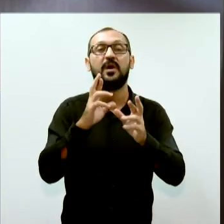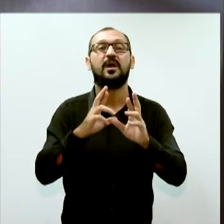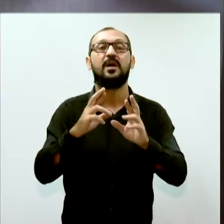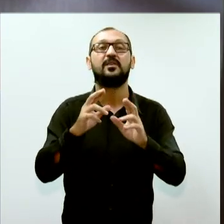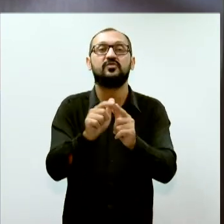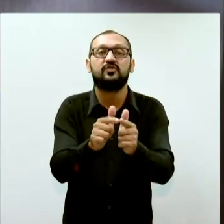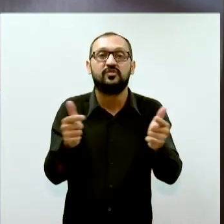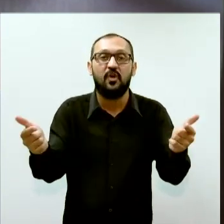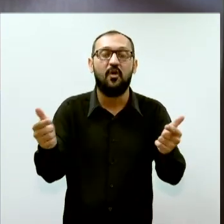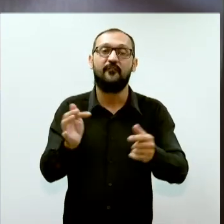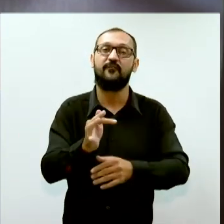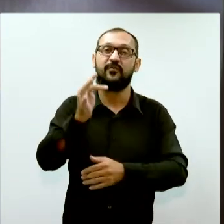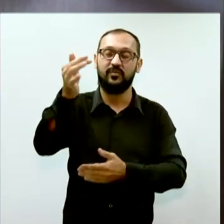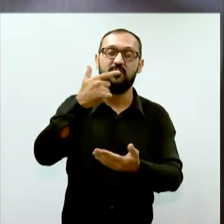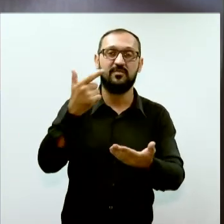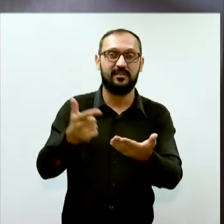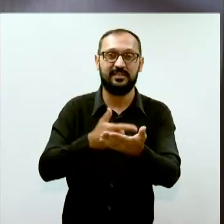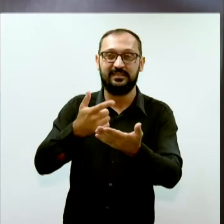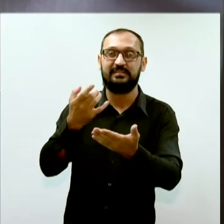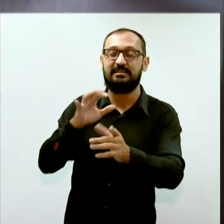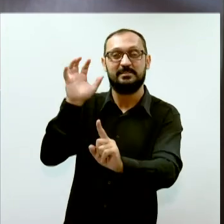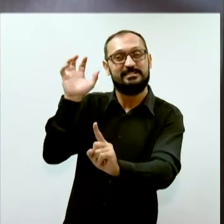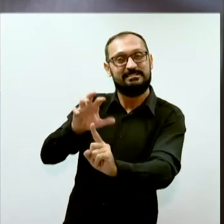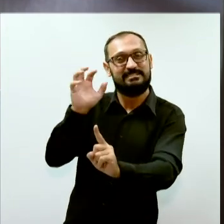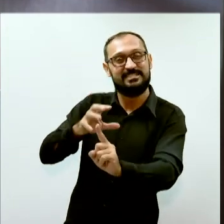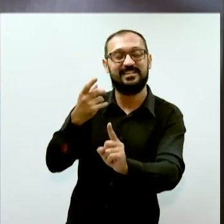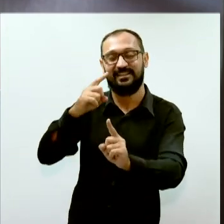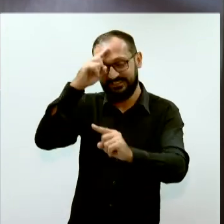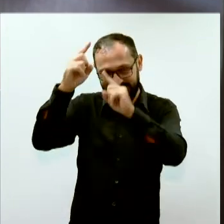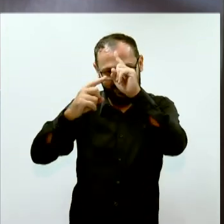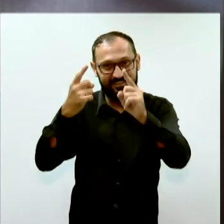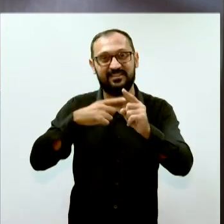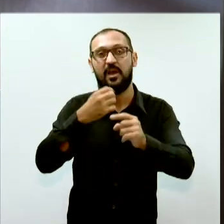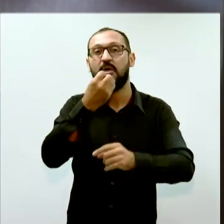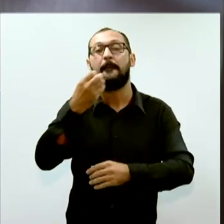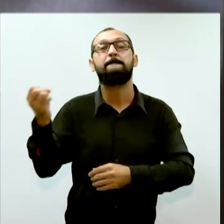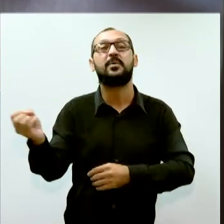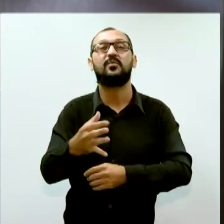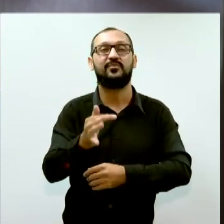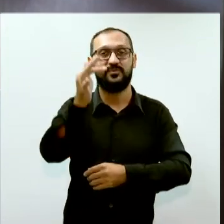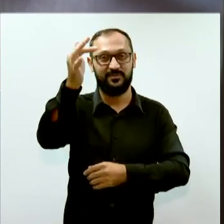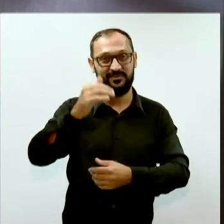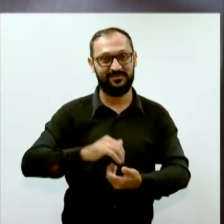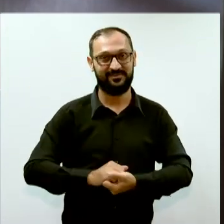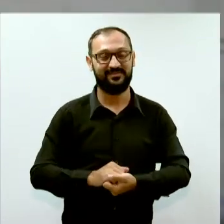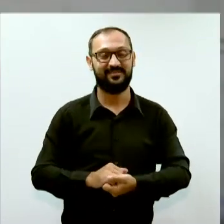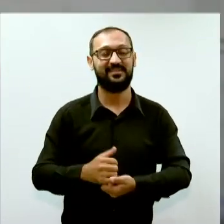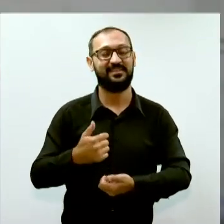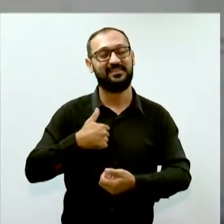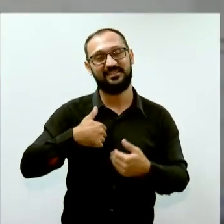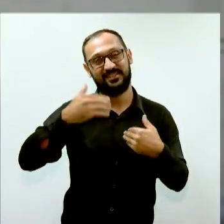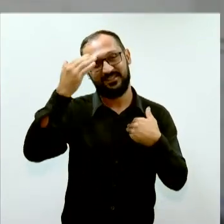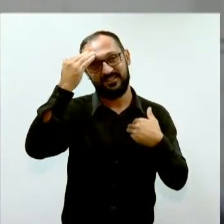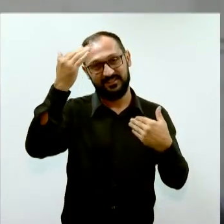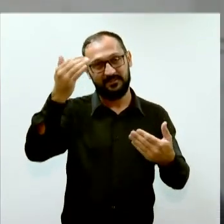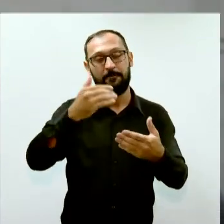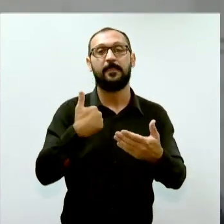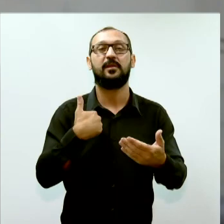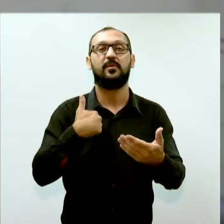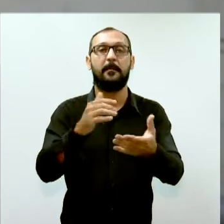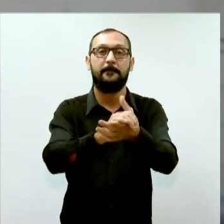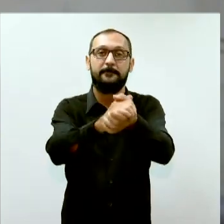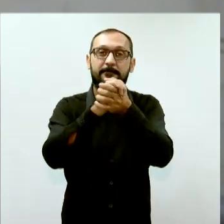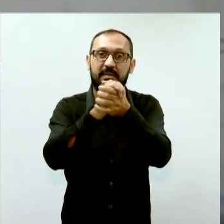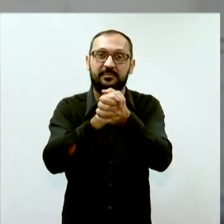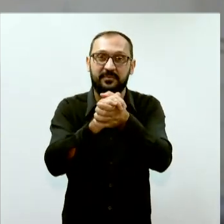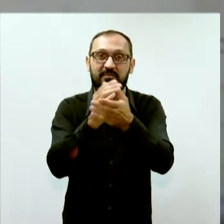Boa sorte nos seus próximos livros, muita inspiração e que muita coisa boa possa vir por aí. Eu que agradeço,